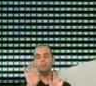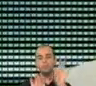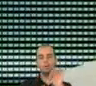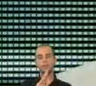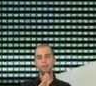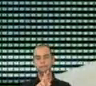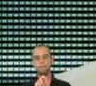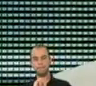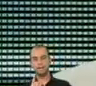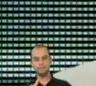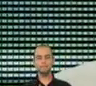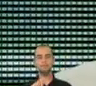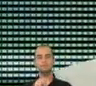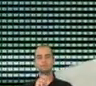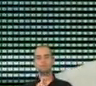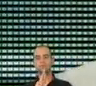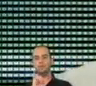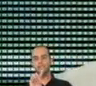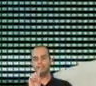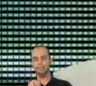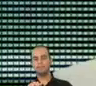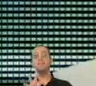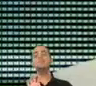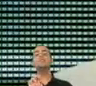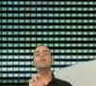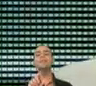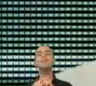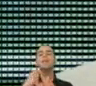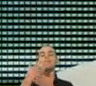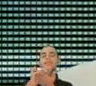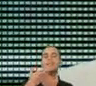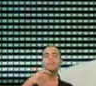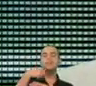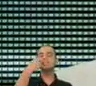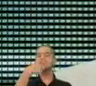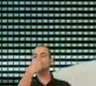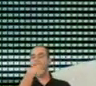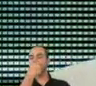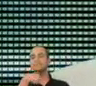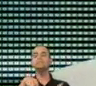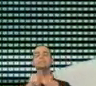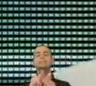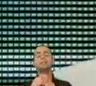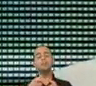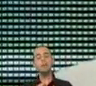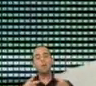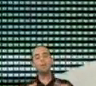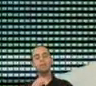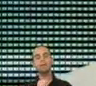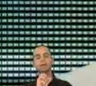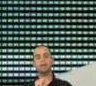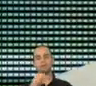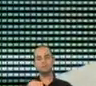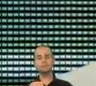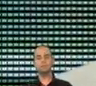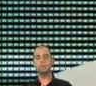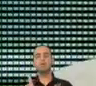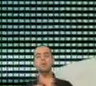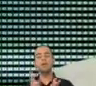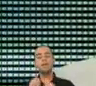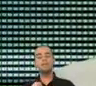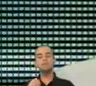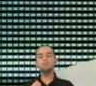o Brasil Sorridente, que é levar pelo SUS o tratamento dentário. Também ampliar e universalizar o